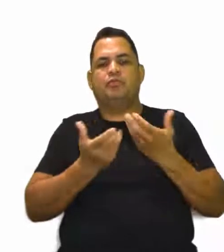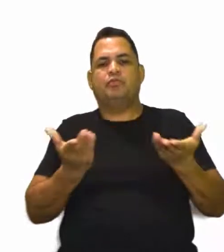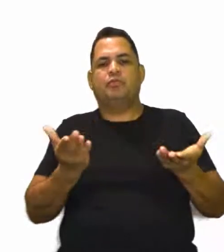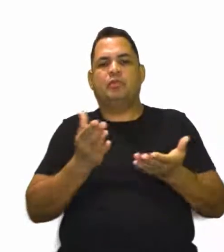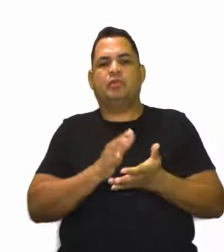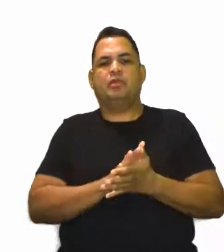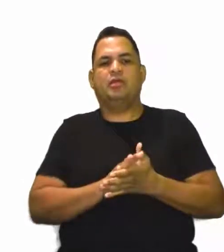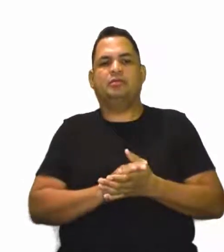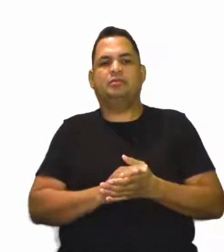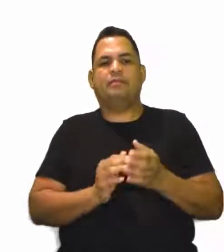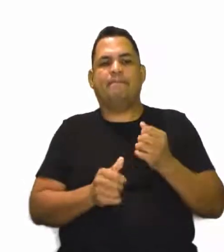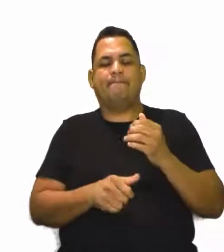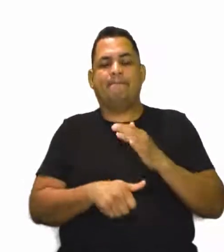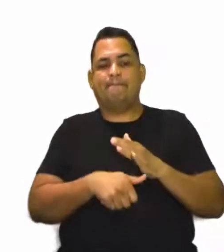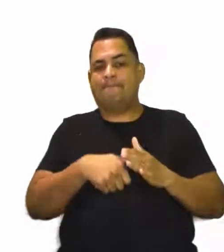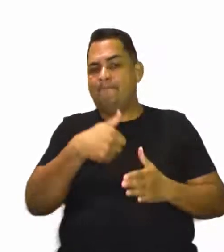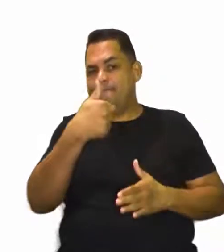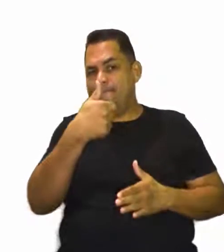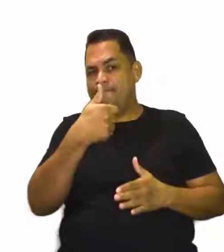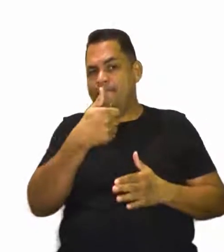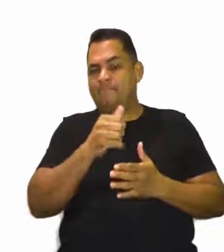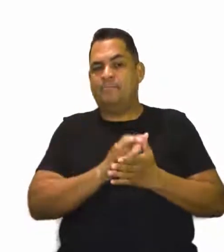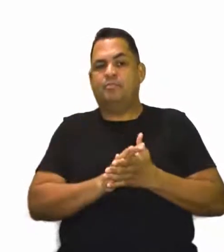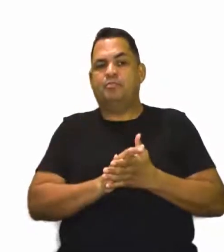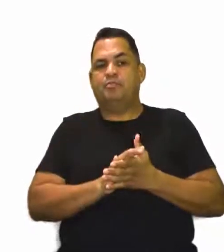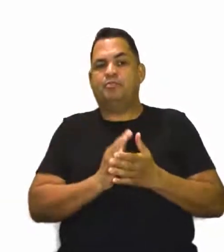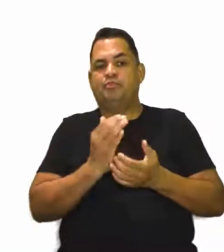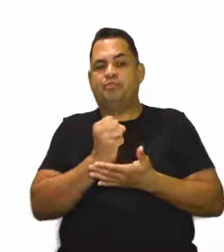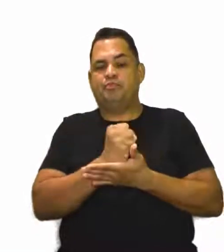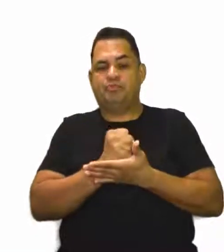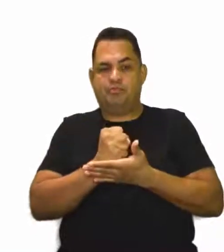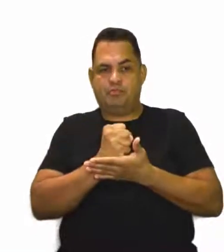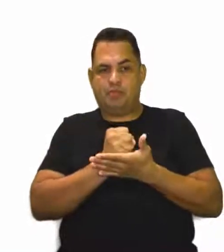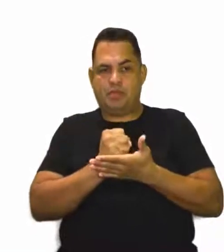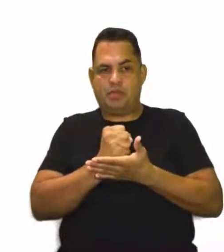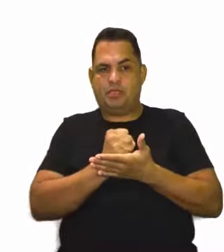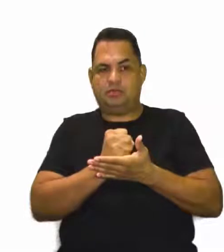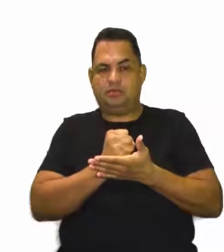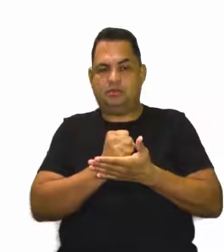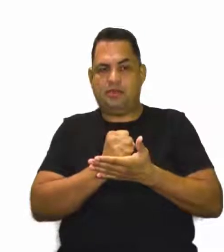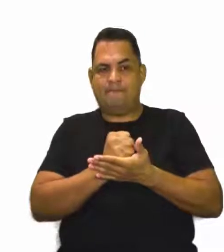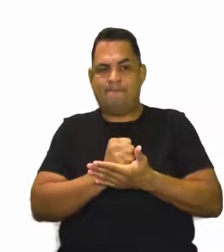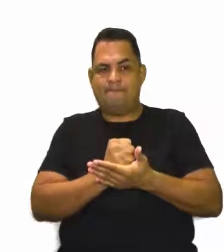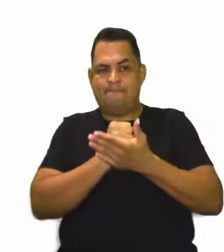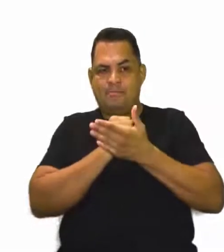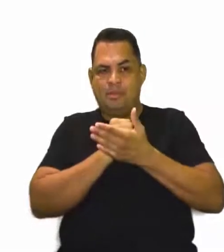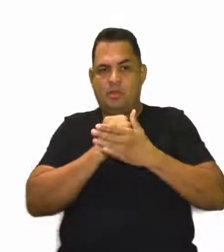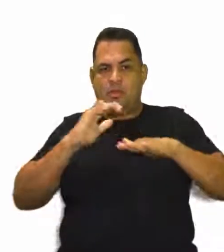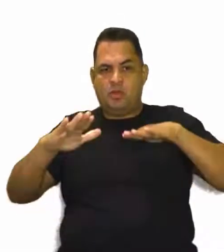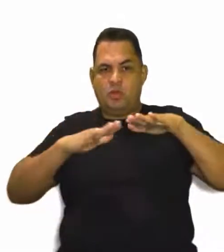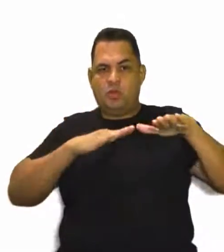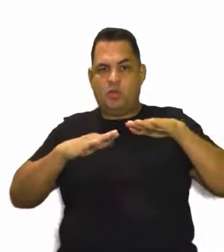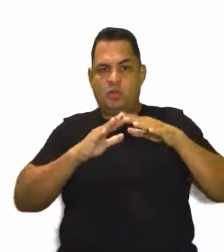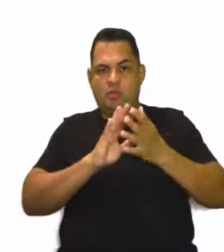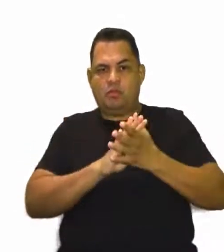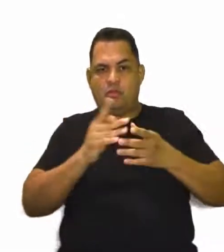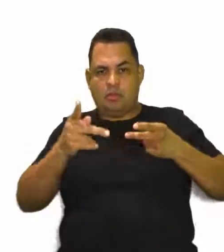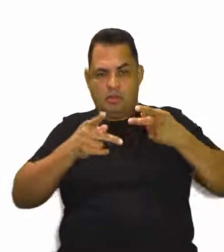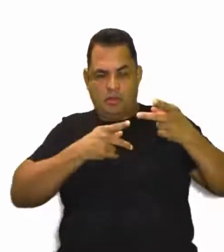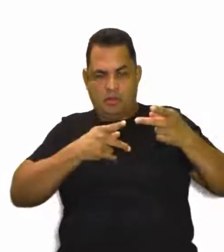nós pegamos lá a primeira parte, que é trabalhar a base de movimento, que é considerado, então, a fase